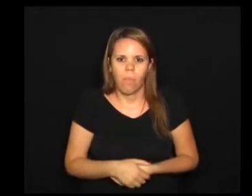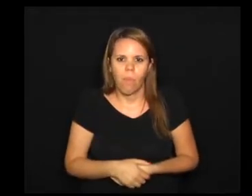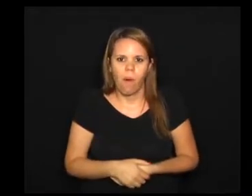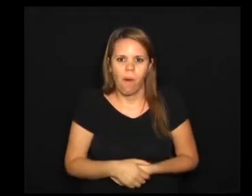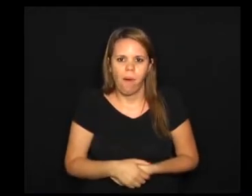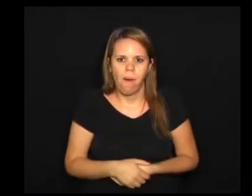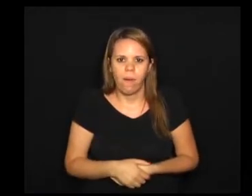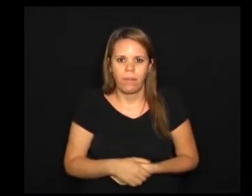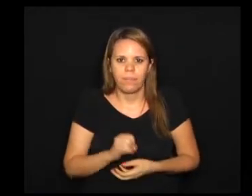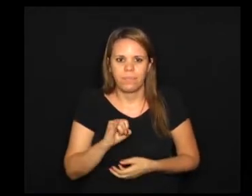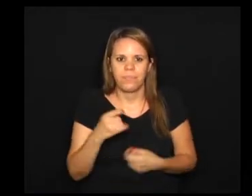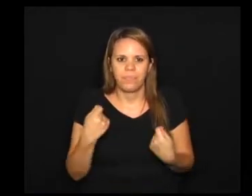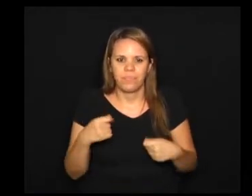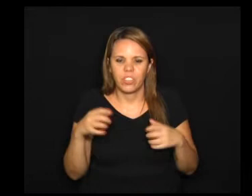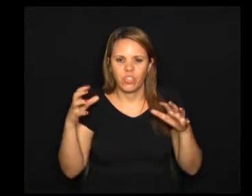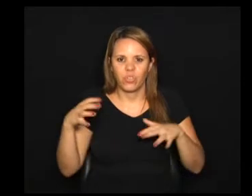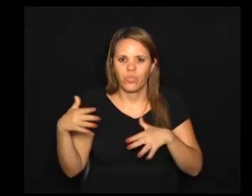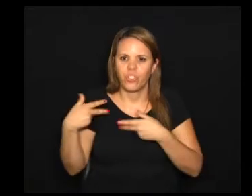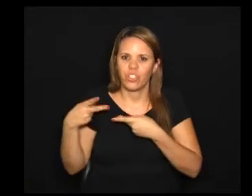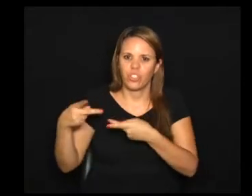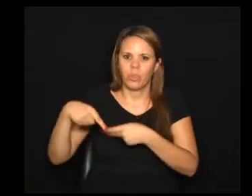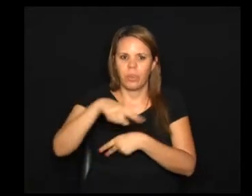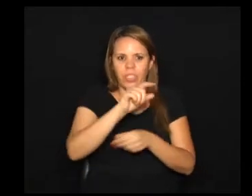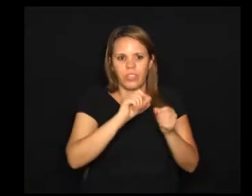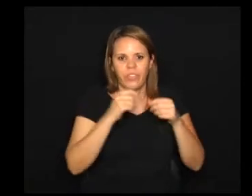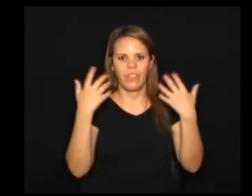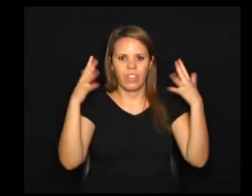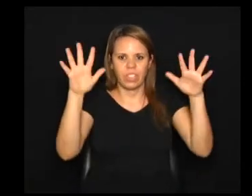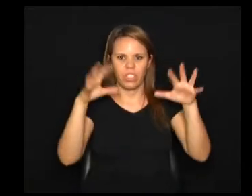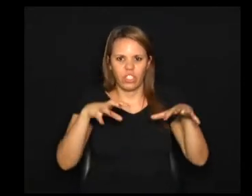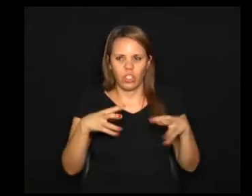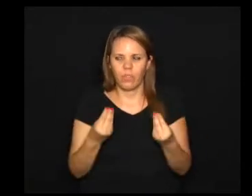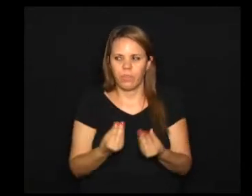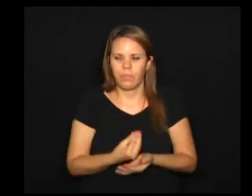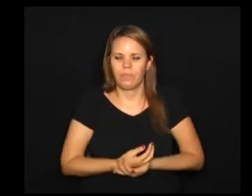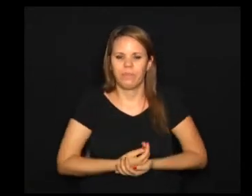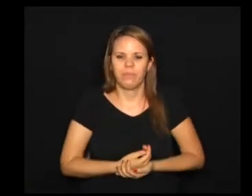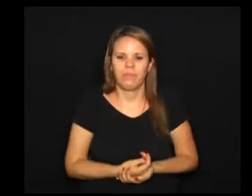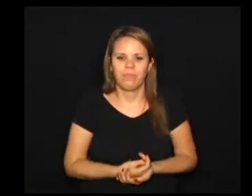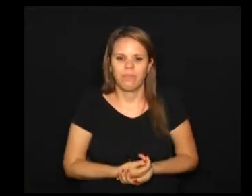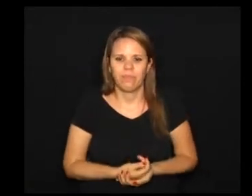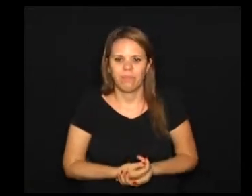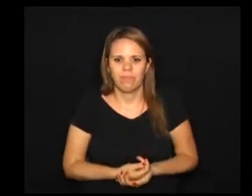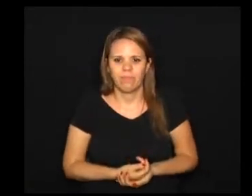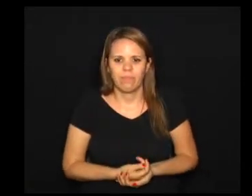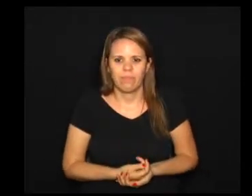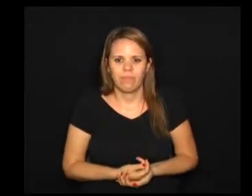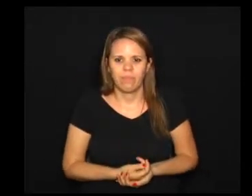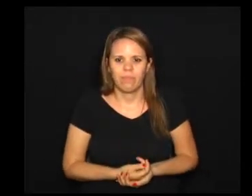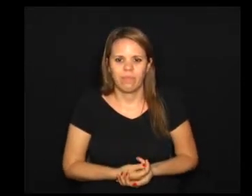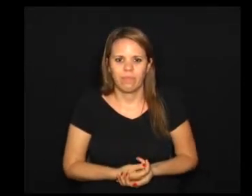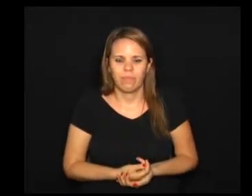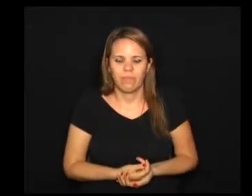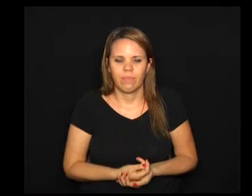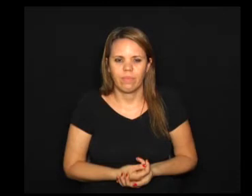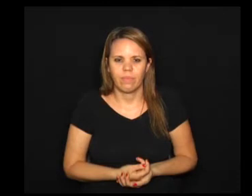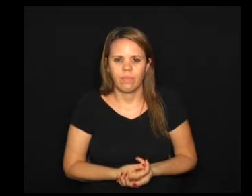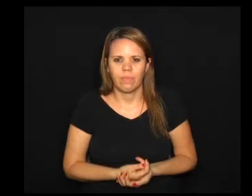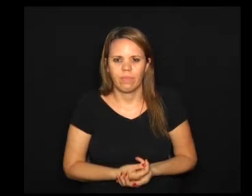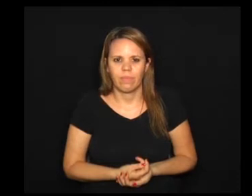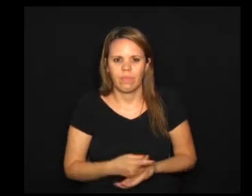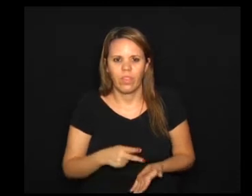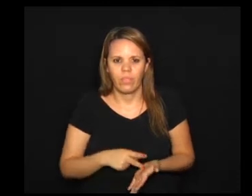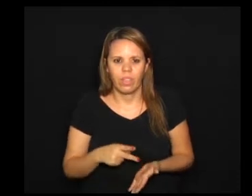Que precisar de chuva, pode me chamar que a gente faz um evento e que aí chove bastante, né? Então, essa foi, na